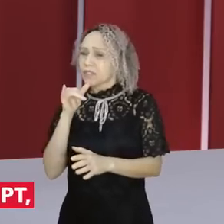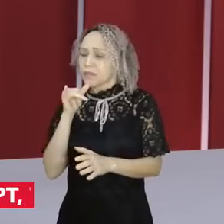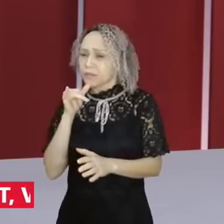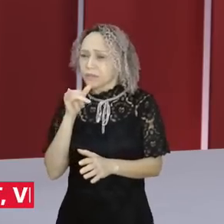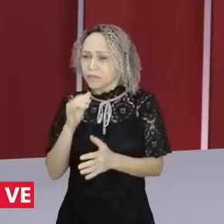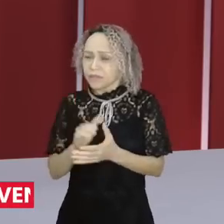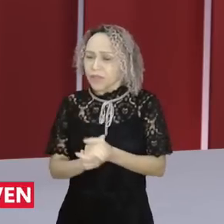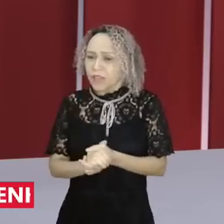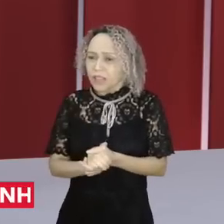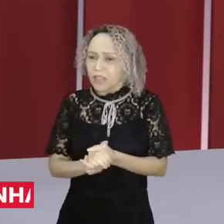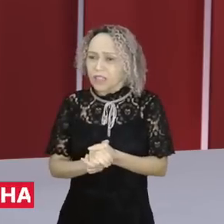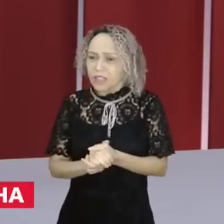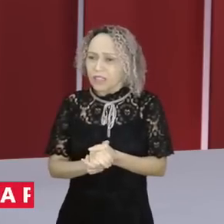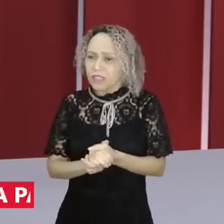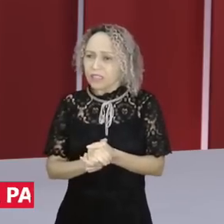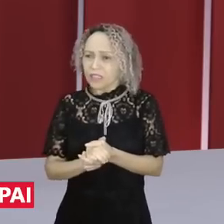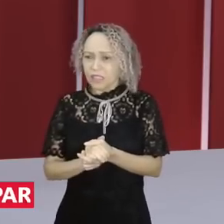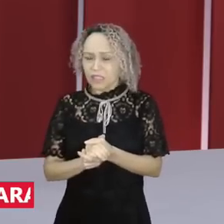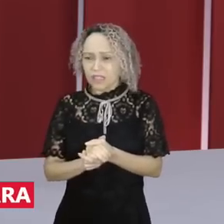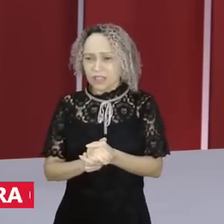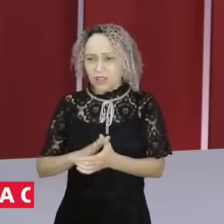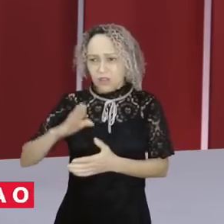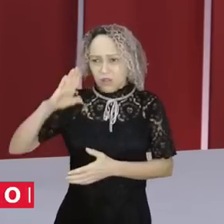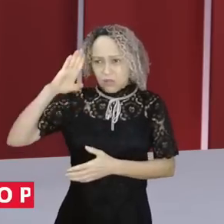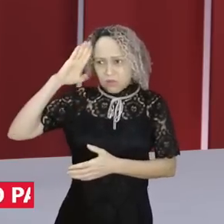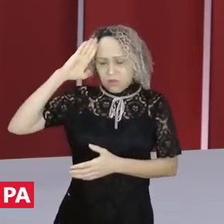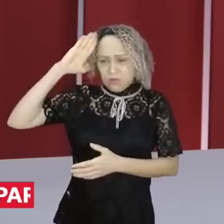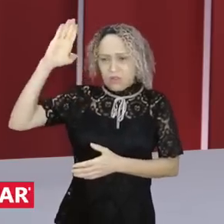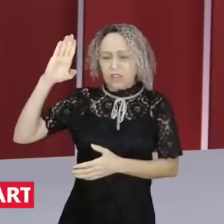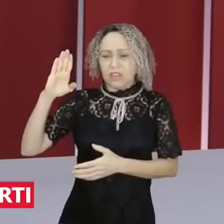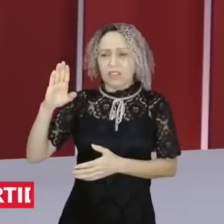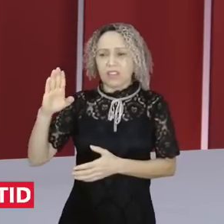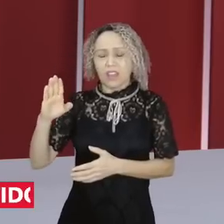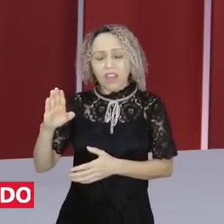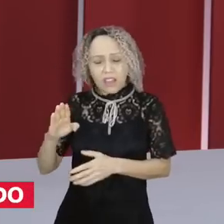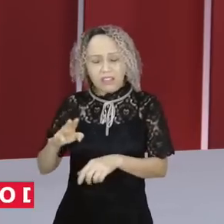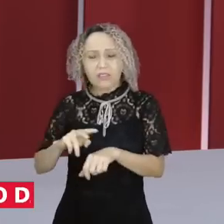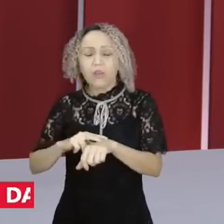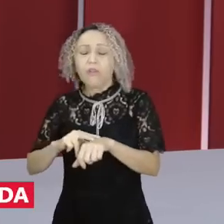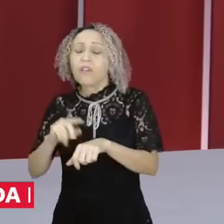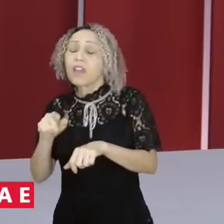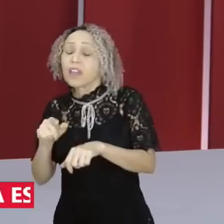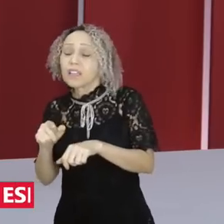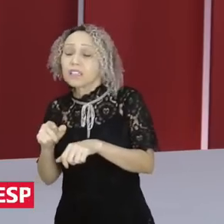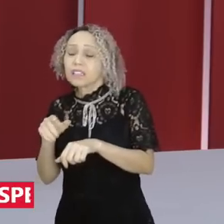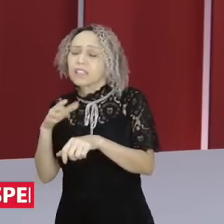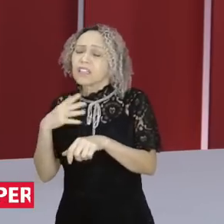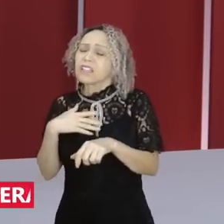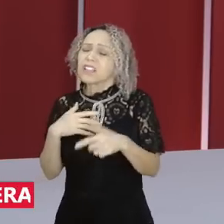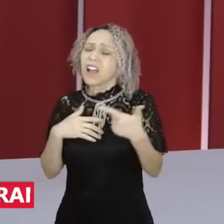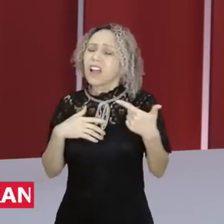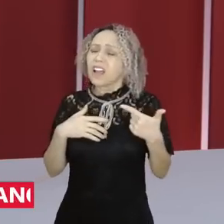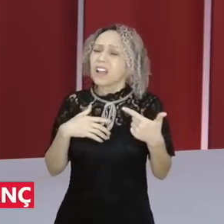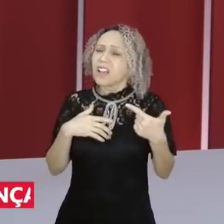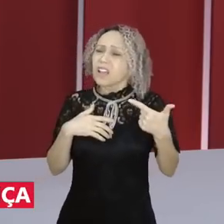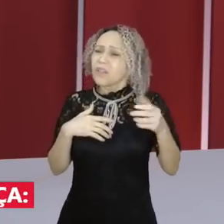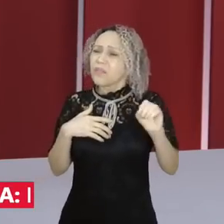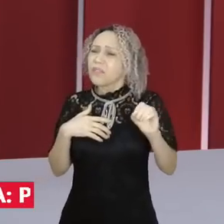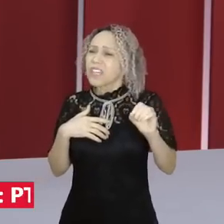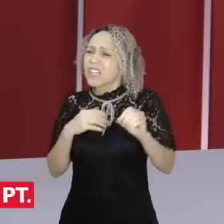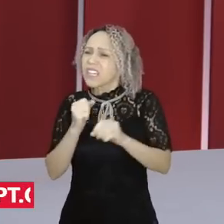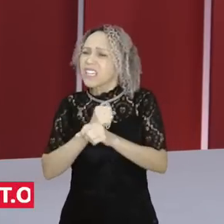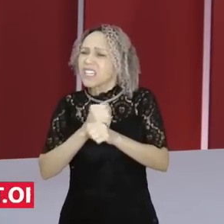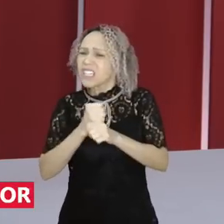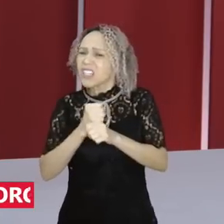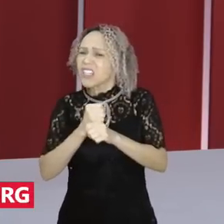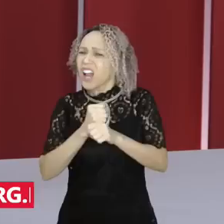essas famílias. É uma parceria, né, com o Exército, existe há mais de 20 anos. Esse programa. Então, só esse ano a gente teve